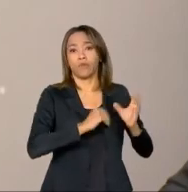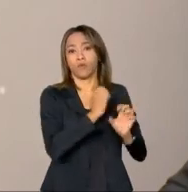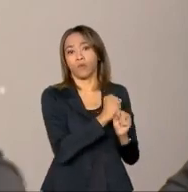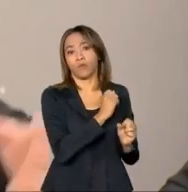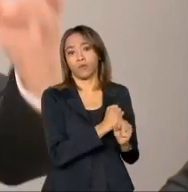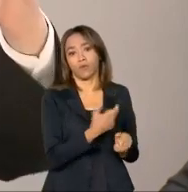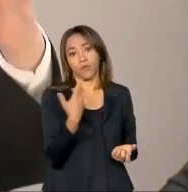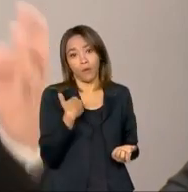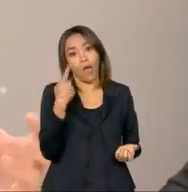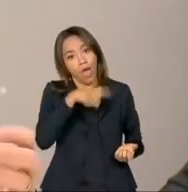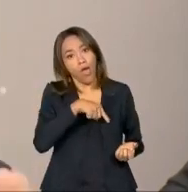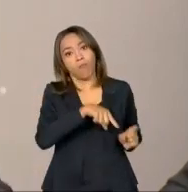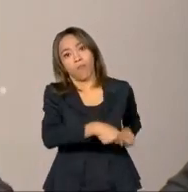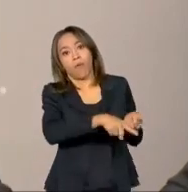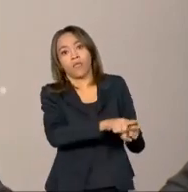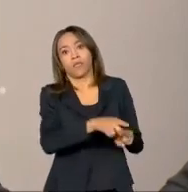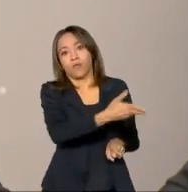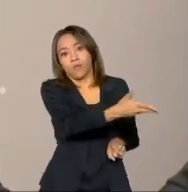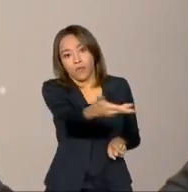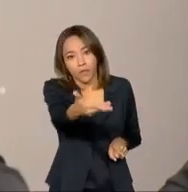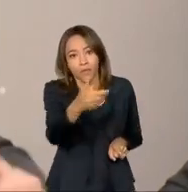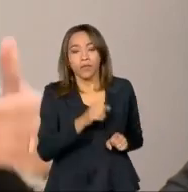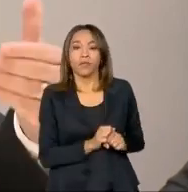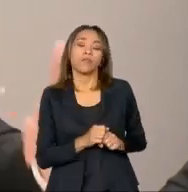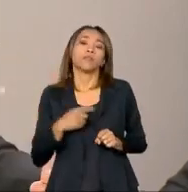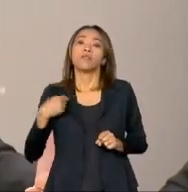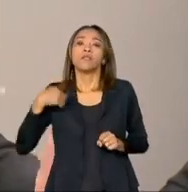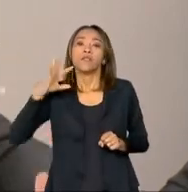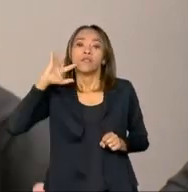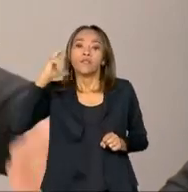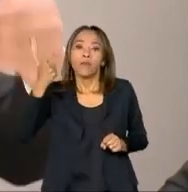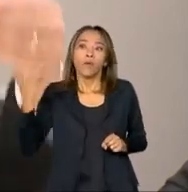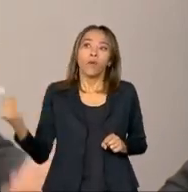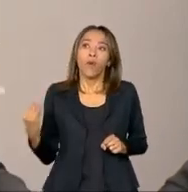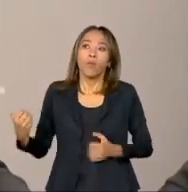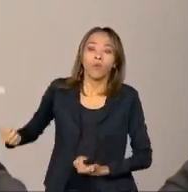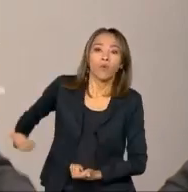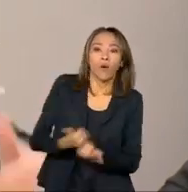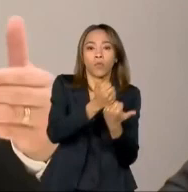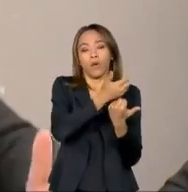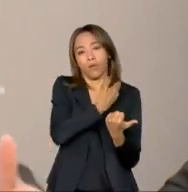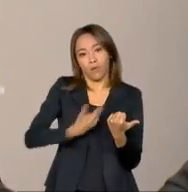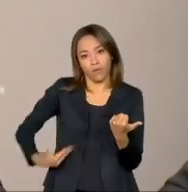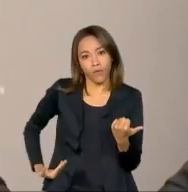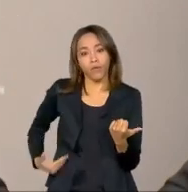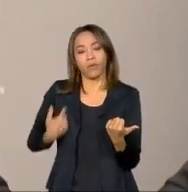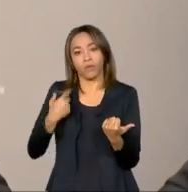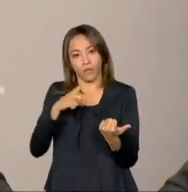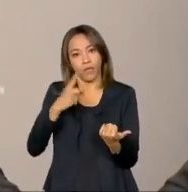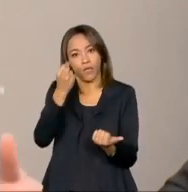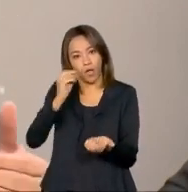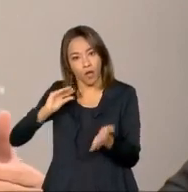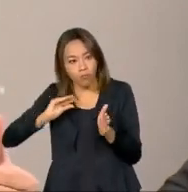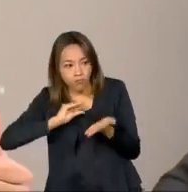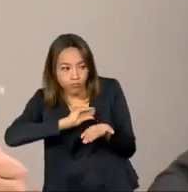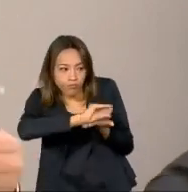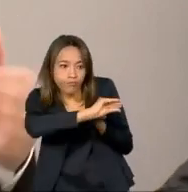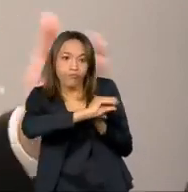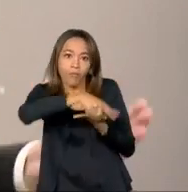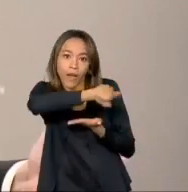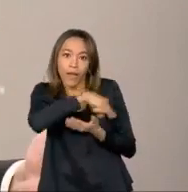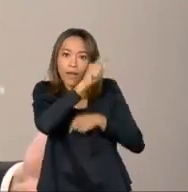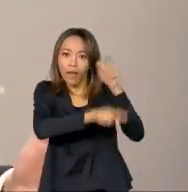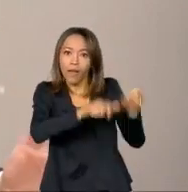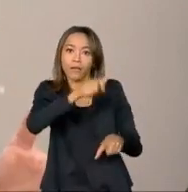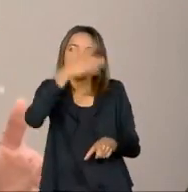parceiro, né, centralizar essas ações do governo, arrumar um financiamento que tenha subsídio, que possa ter subsídio. O subsídio para